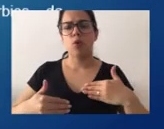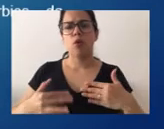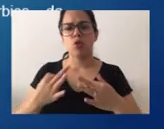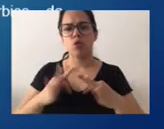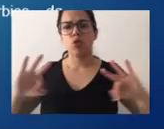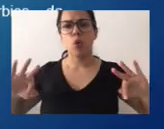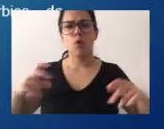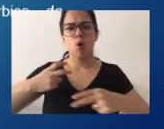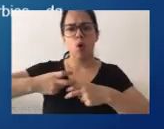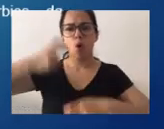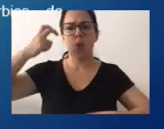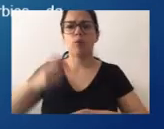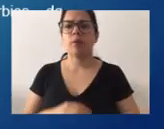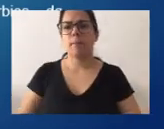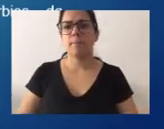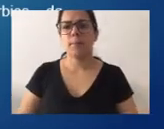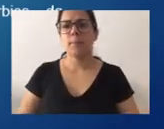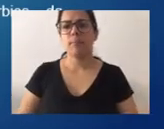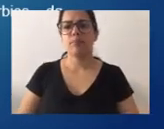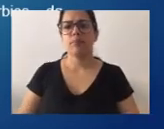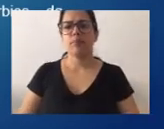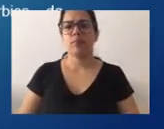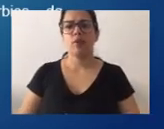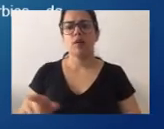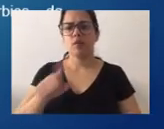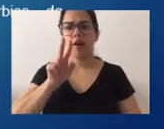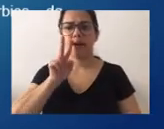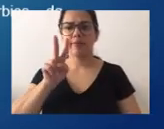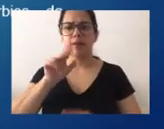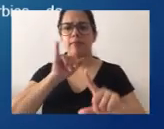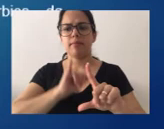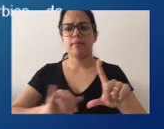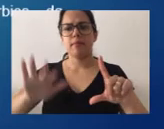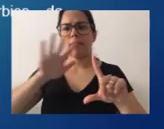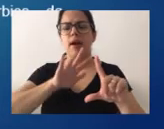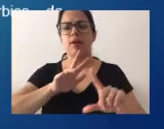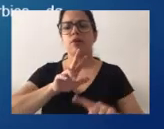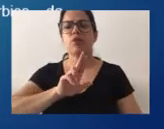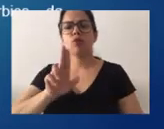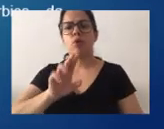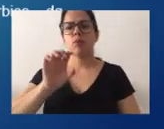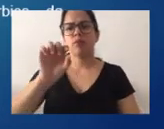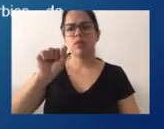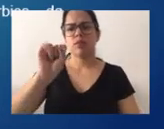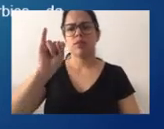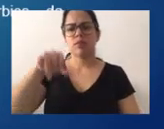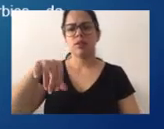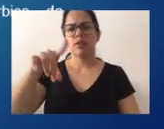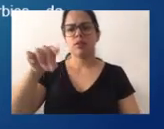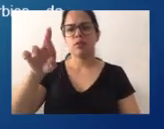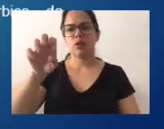na coluna. Então, aqui é uma imagem, né, dessa síndrome de Raynaud, que é esse